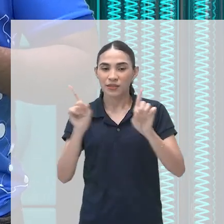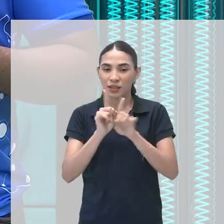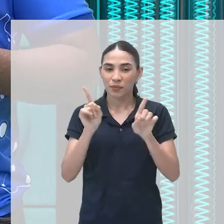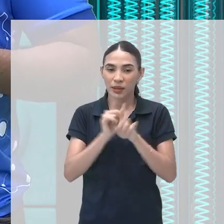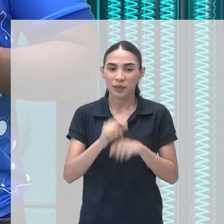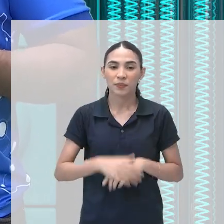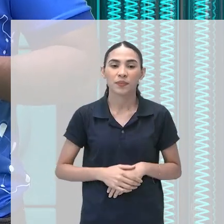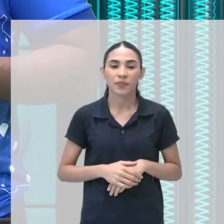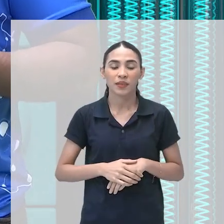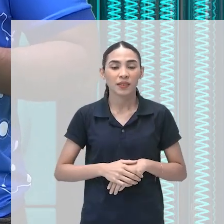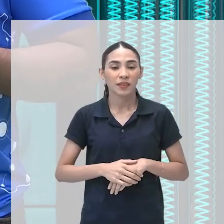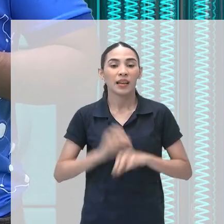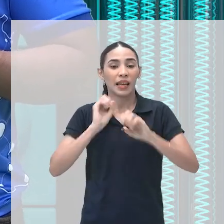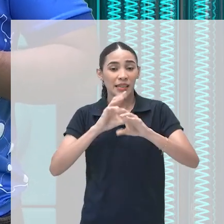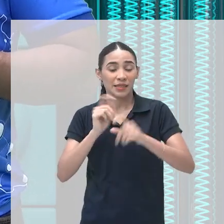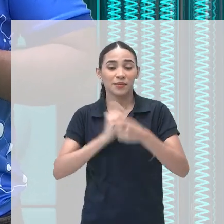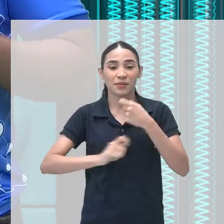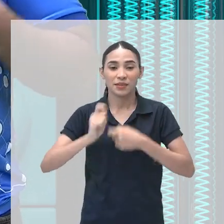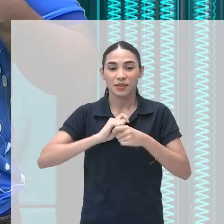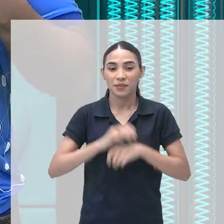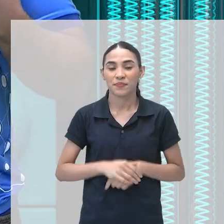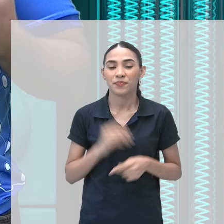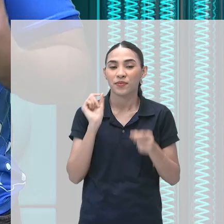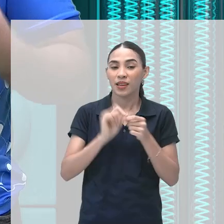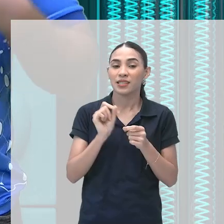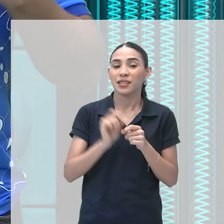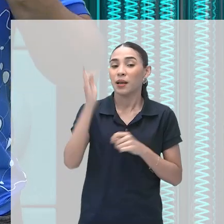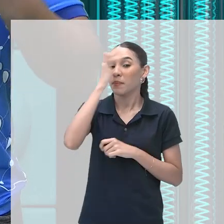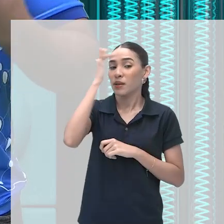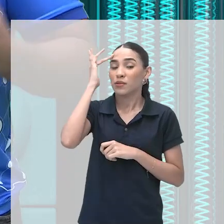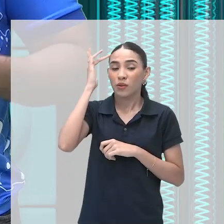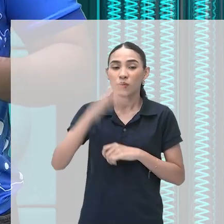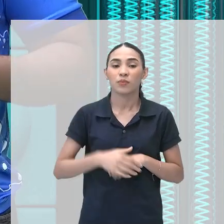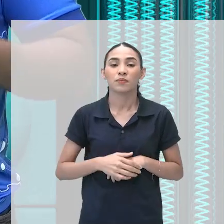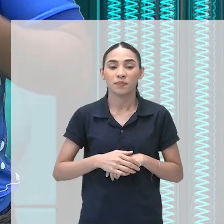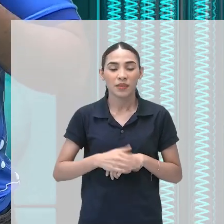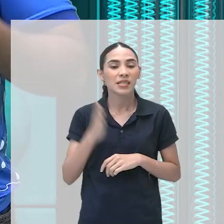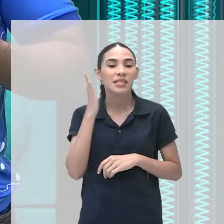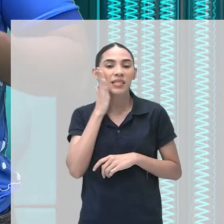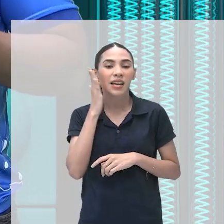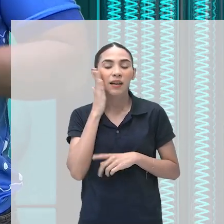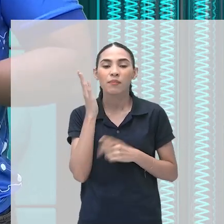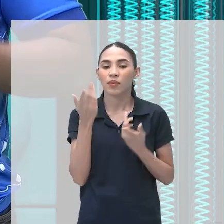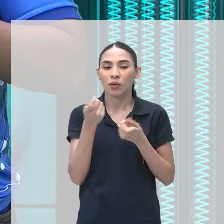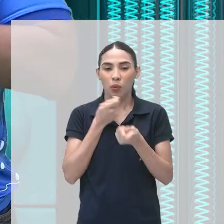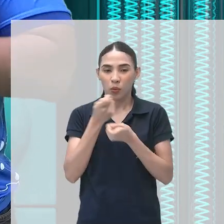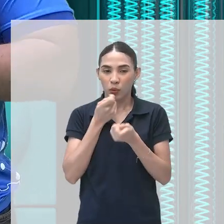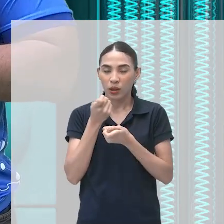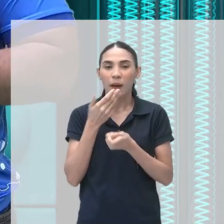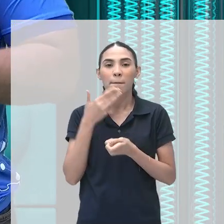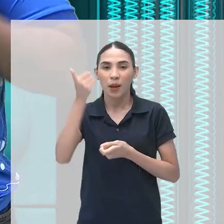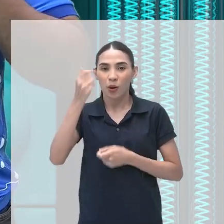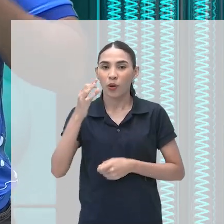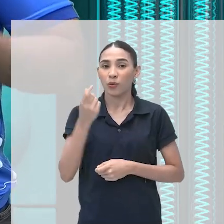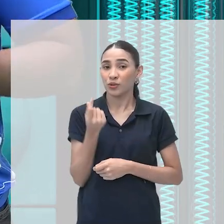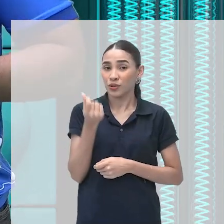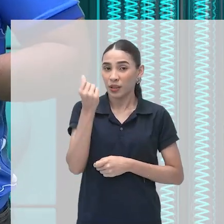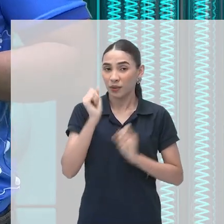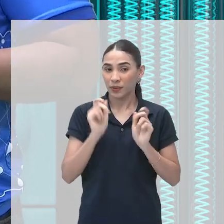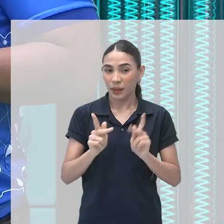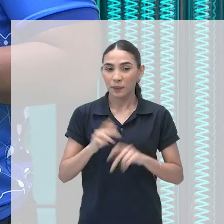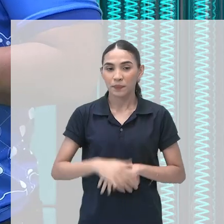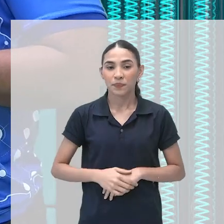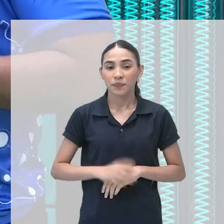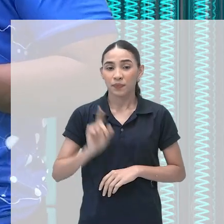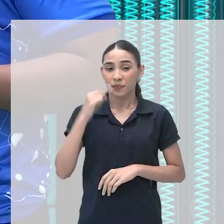também de educação financeira, fazer com que as pessoas saibam administrar melhor o seu dinheiro. Ok?